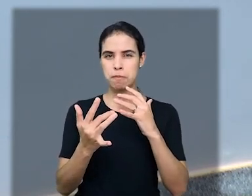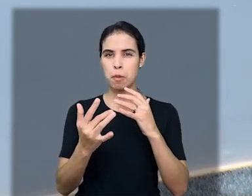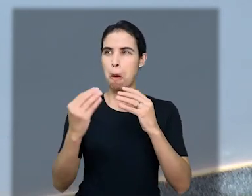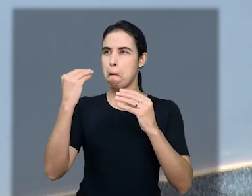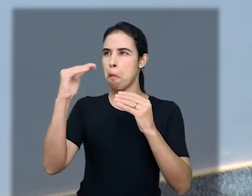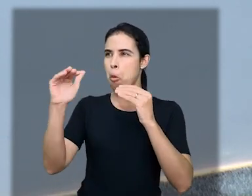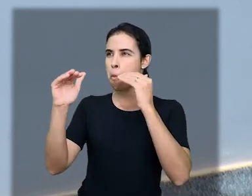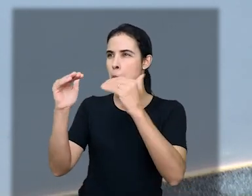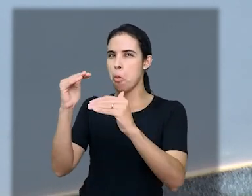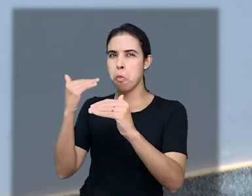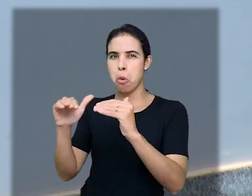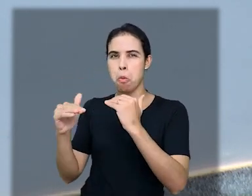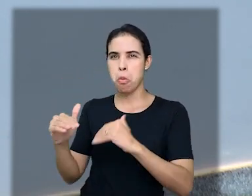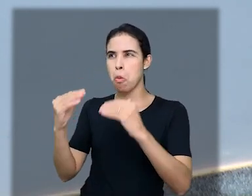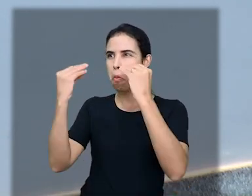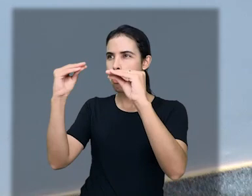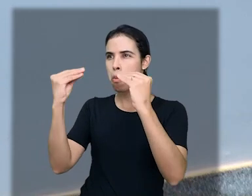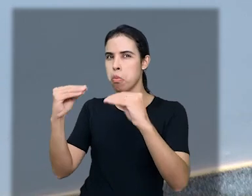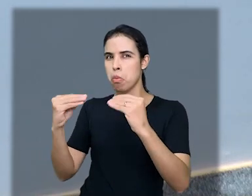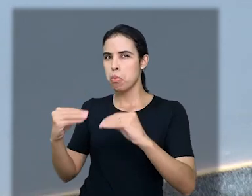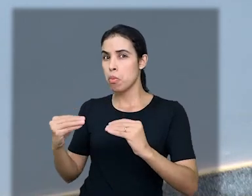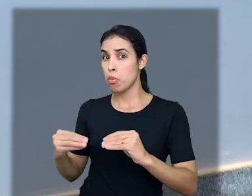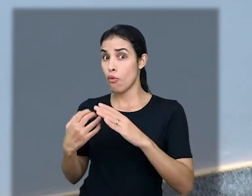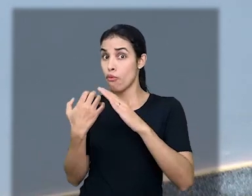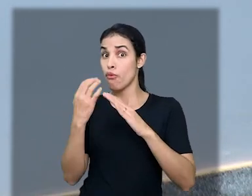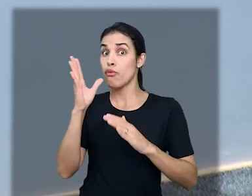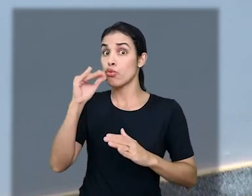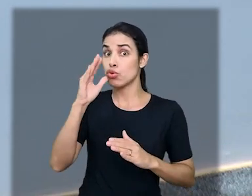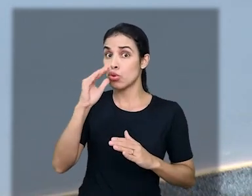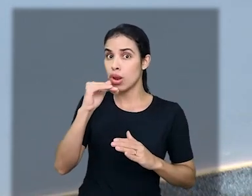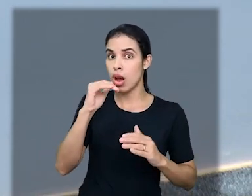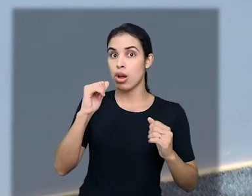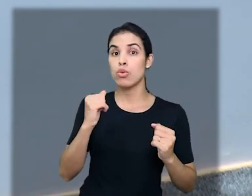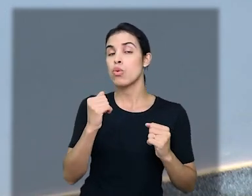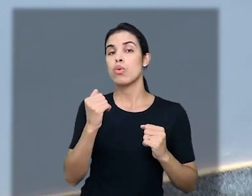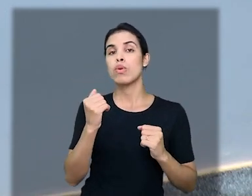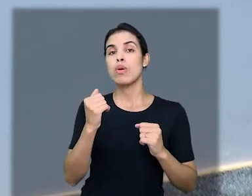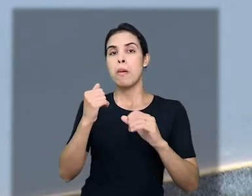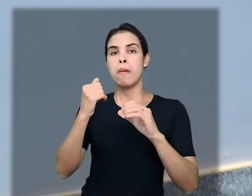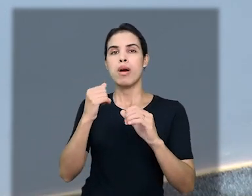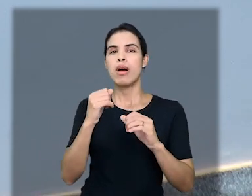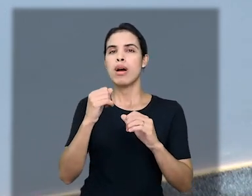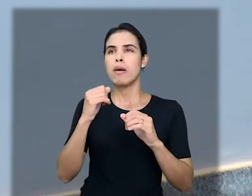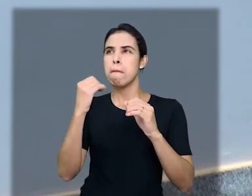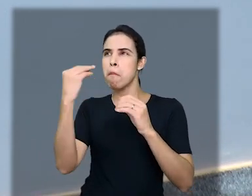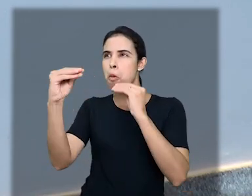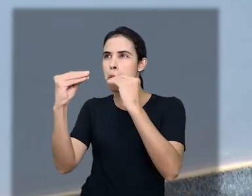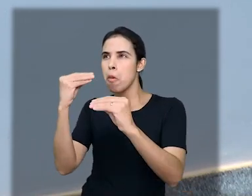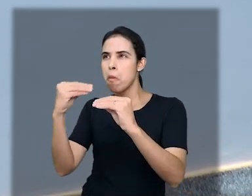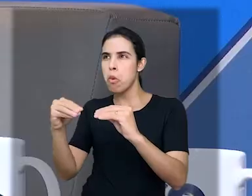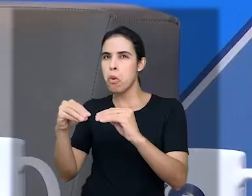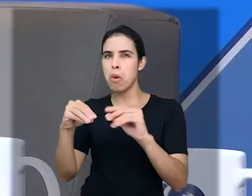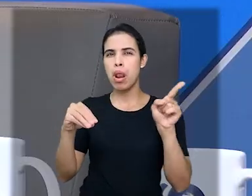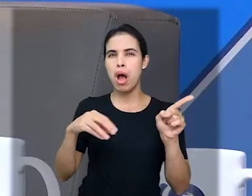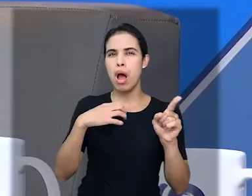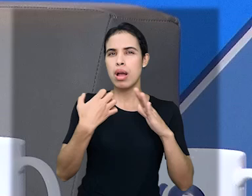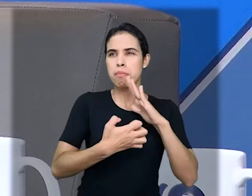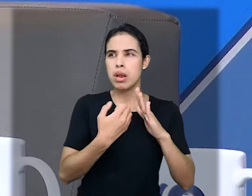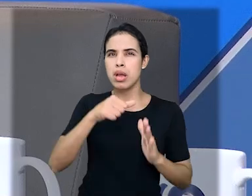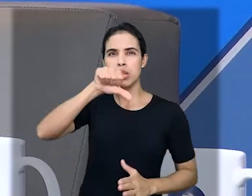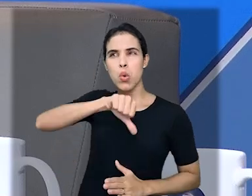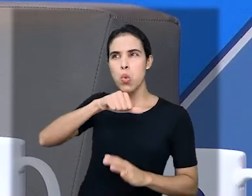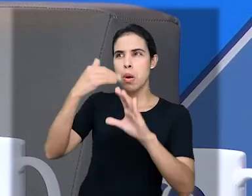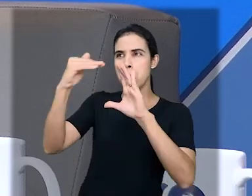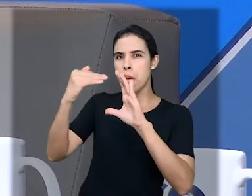em polêmicas, né? Os empregados que se envolvem em polêmicas fora do trabalho, eles podem ser demitidos por justa causa? Hoje é muito